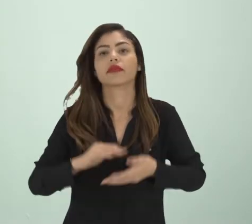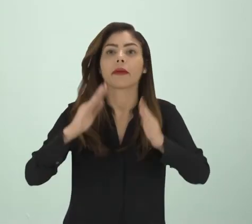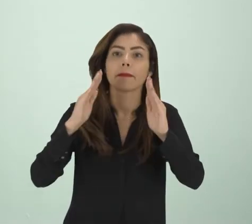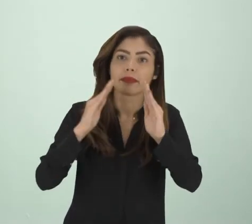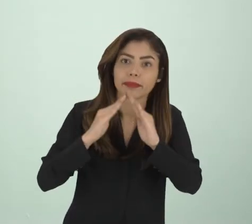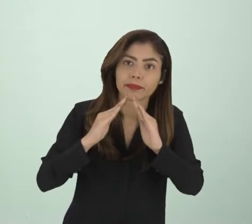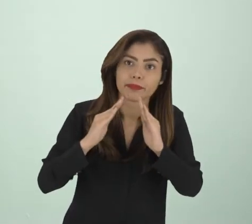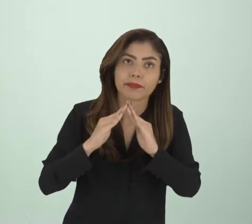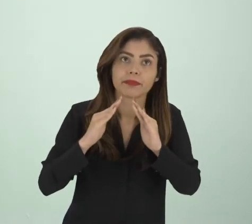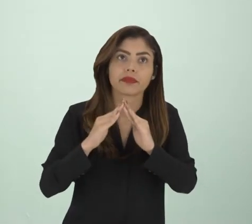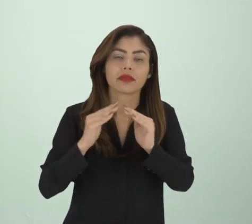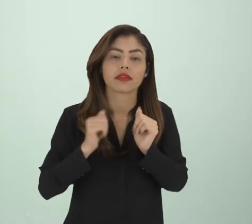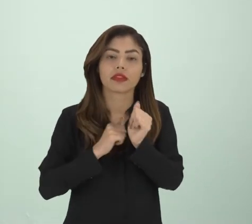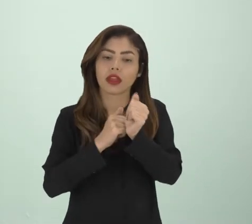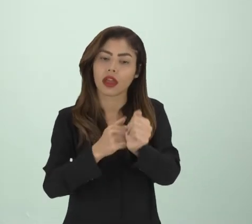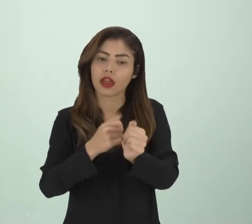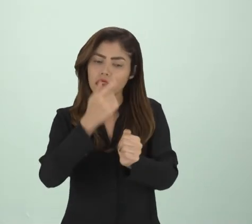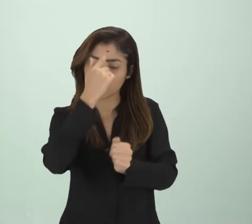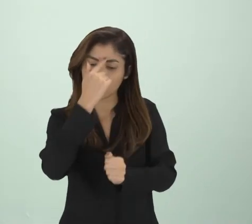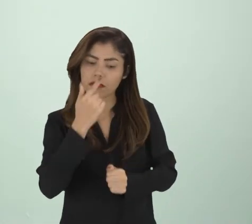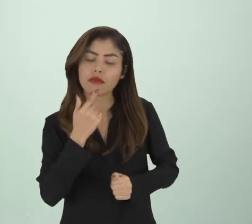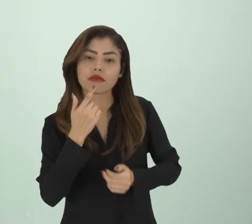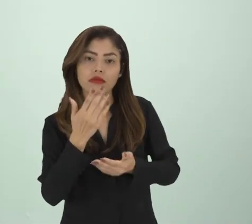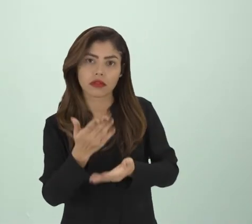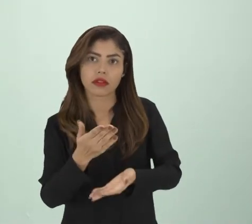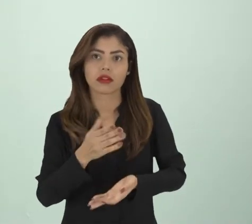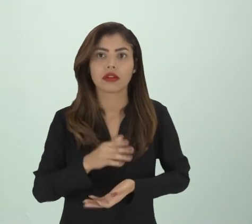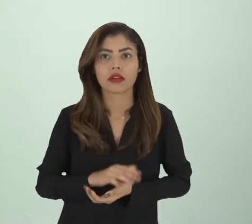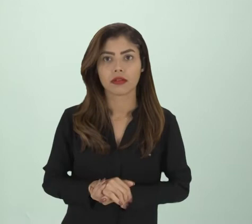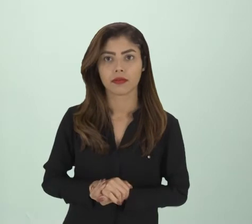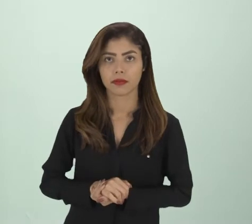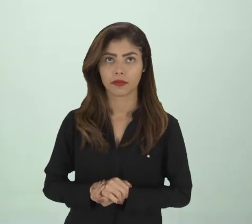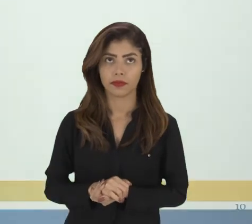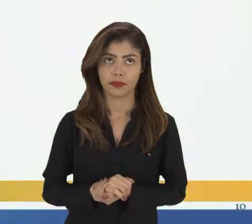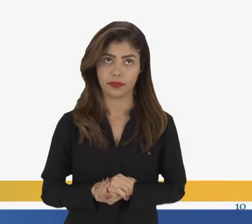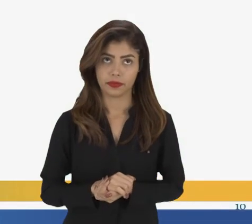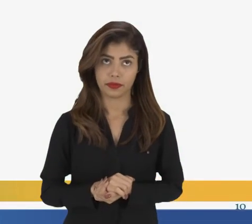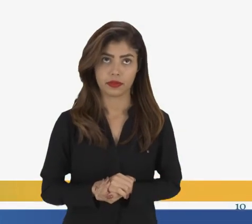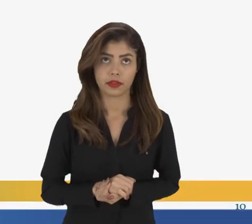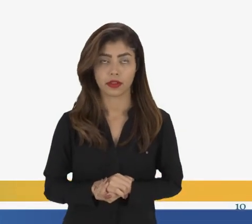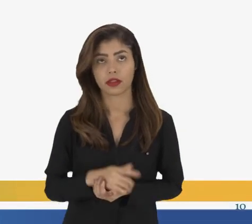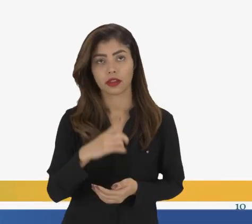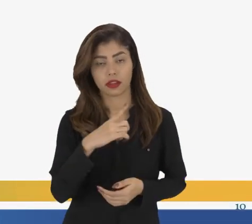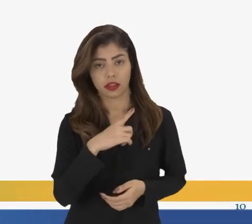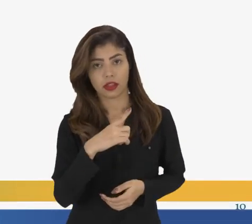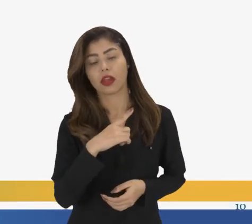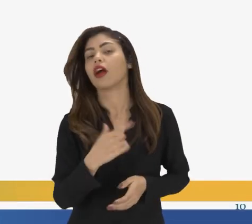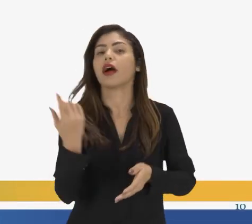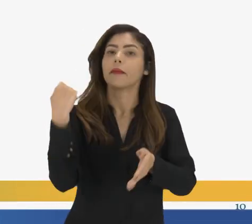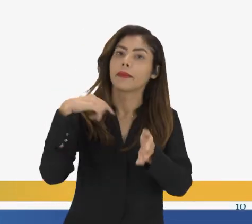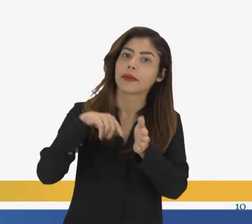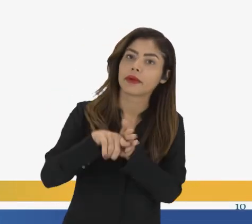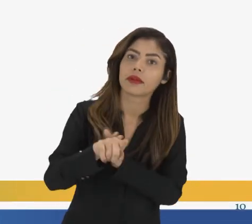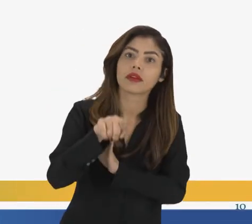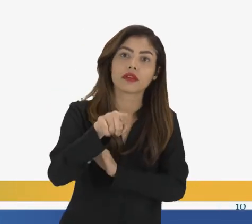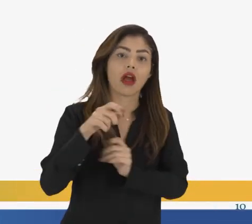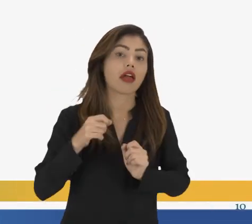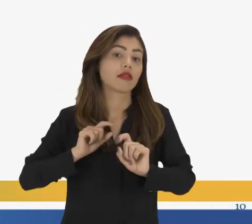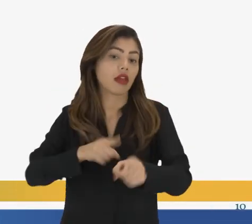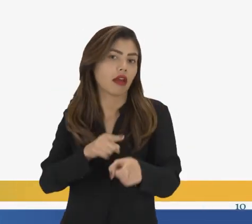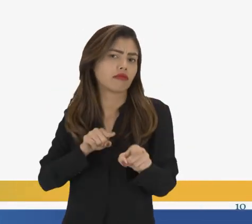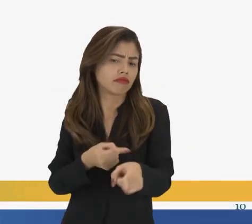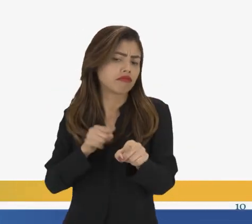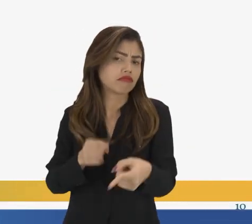Pessoal, então para casa, acompanhe rapidinho na imagem. Então, para casa, eu vou passar essa questão aqui